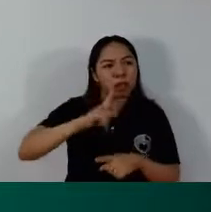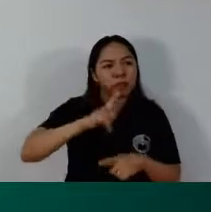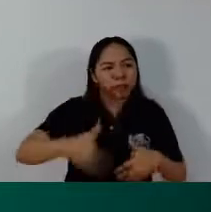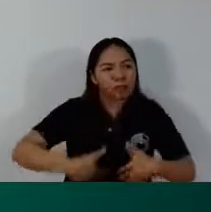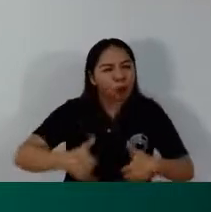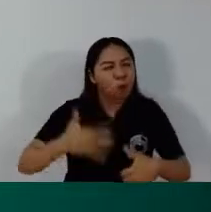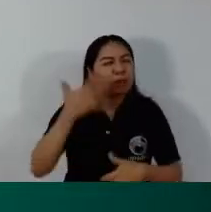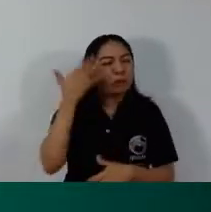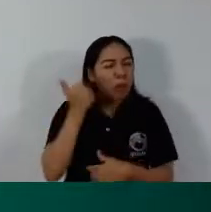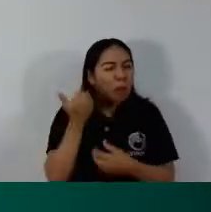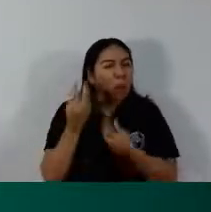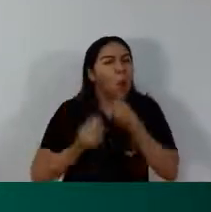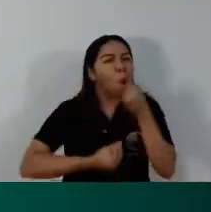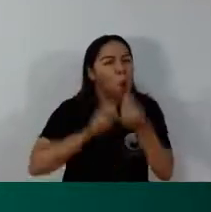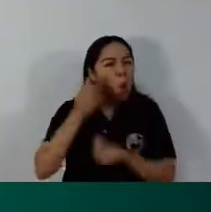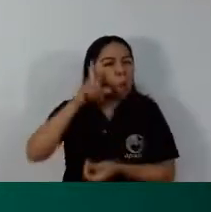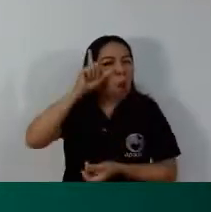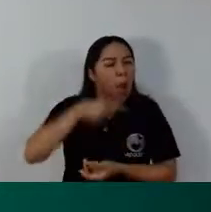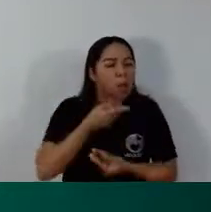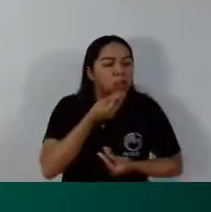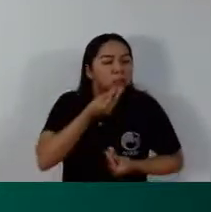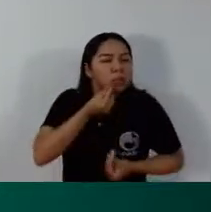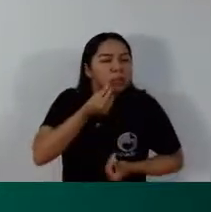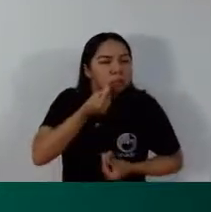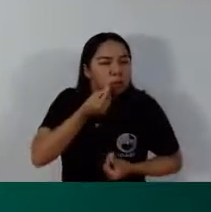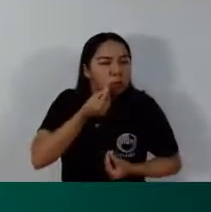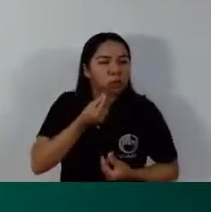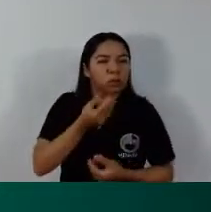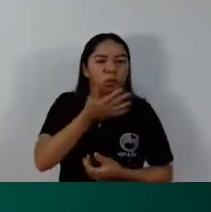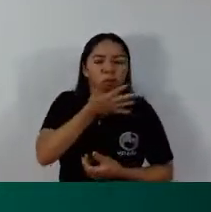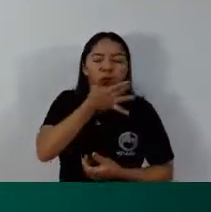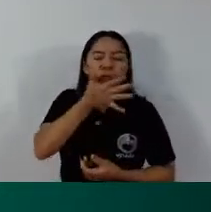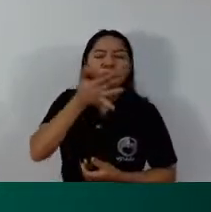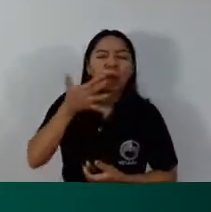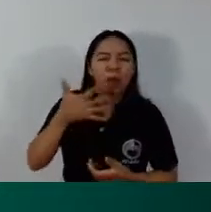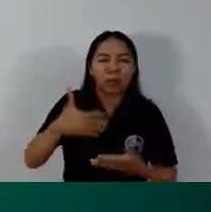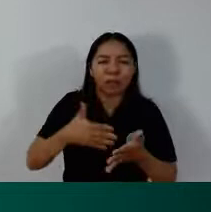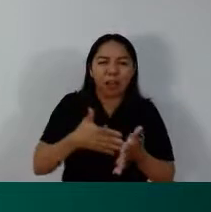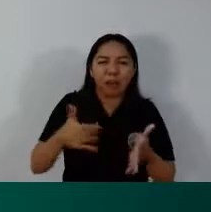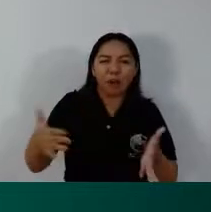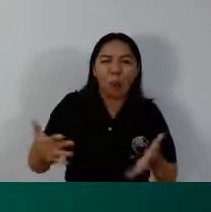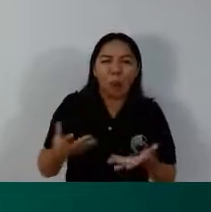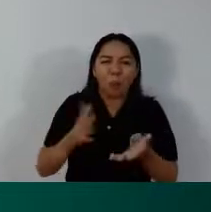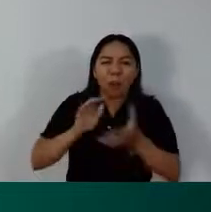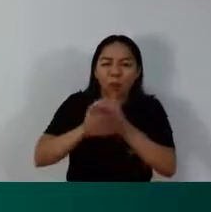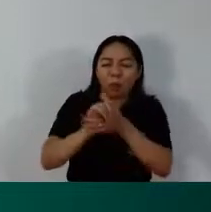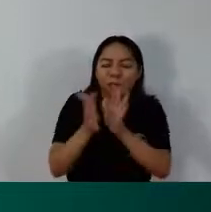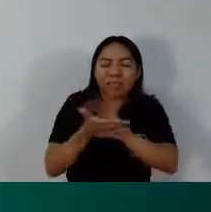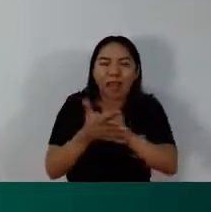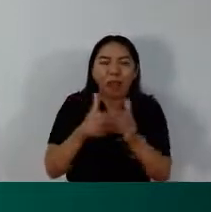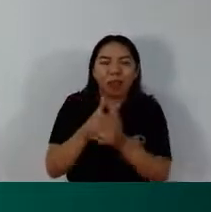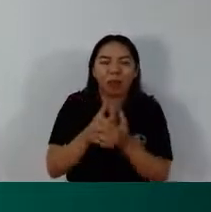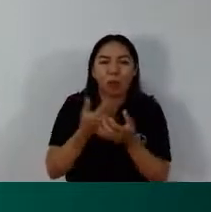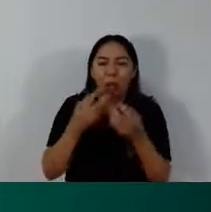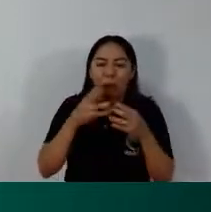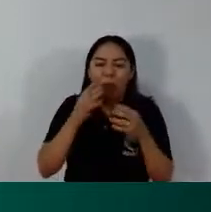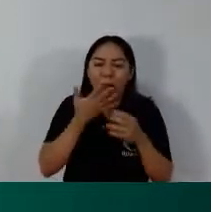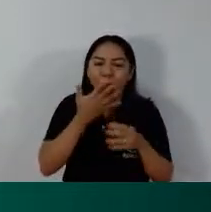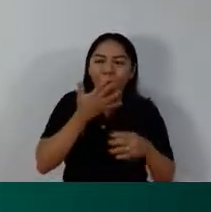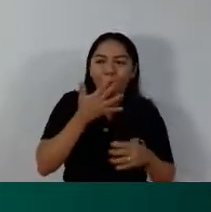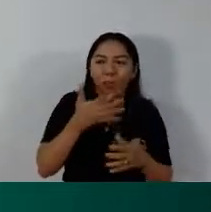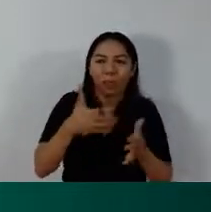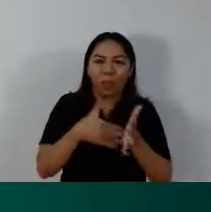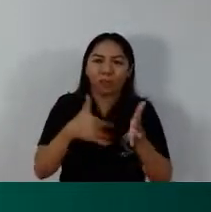que ela tem né eu gosto que ela tem isso o cheiro da fome né o tato da fome né a